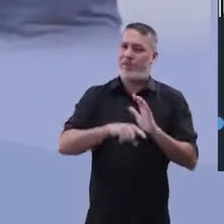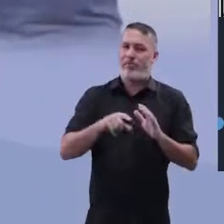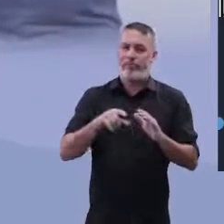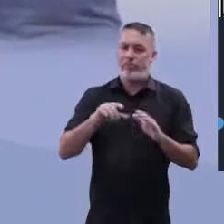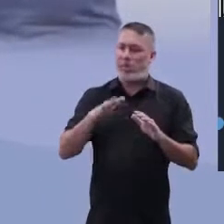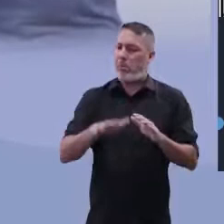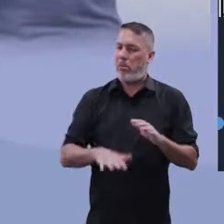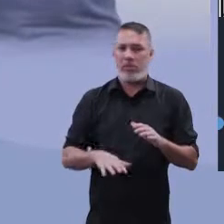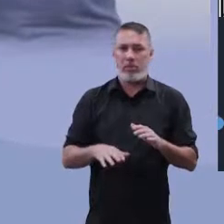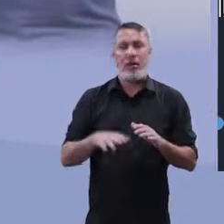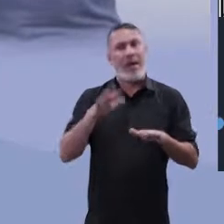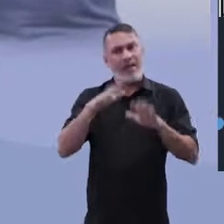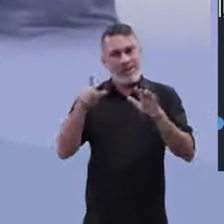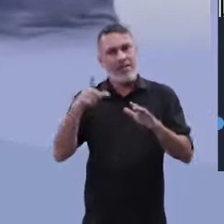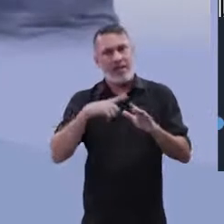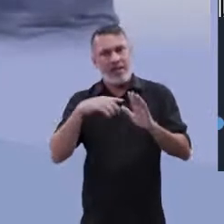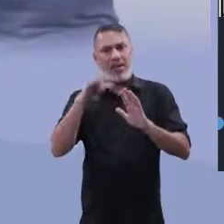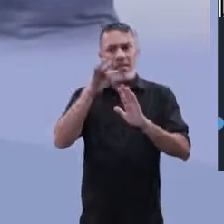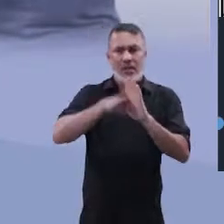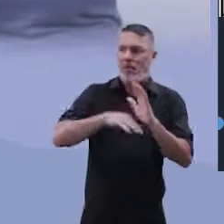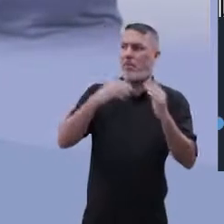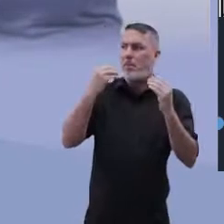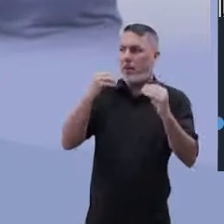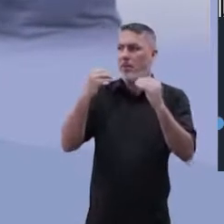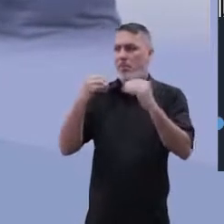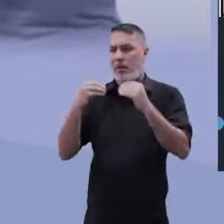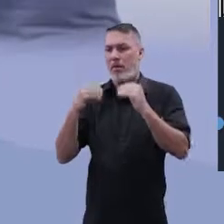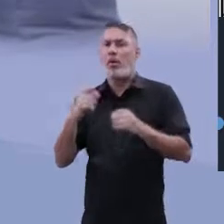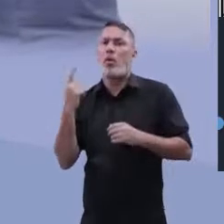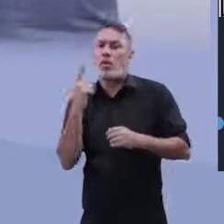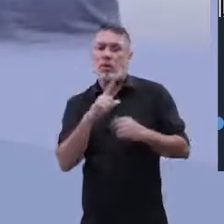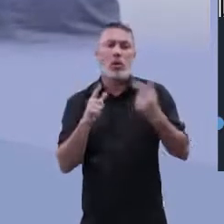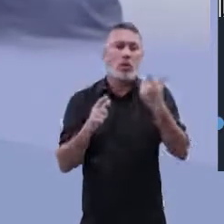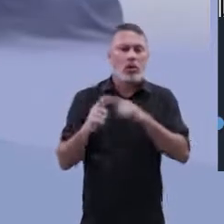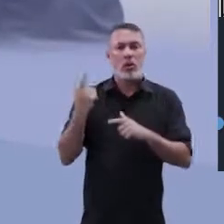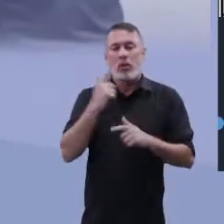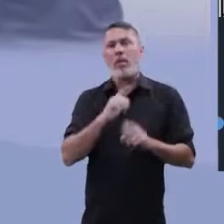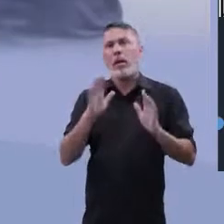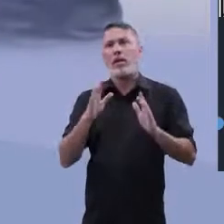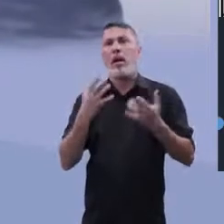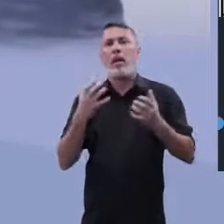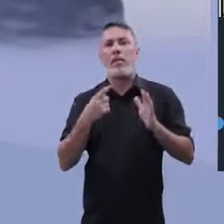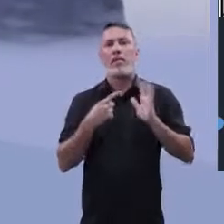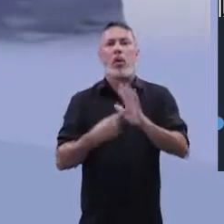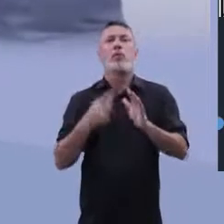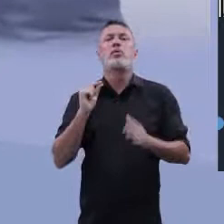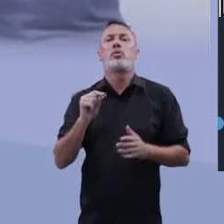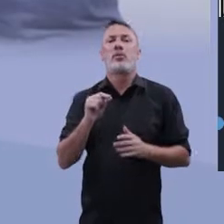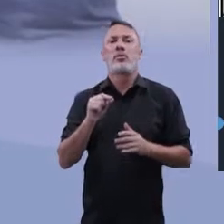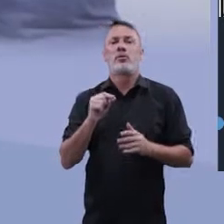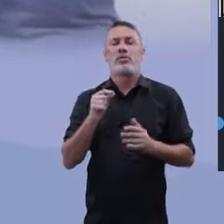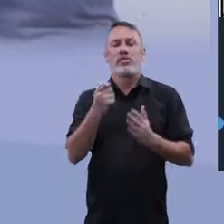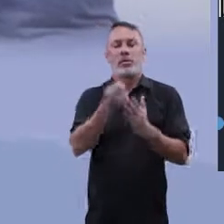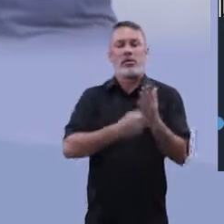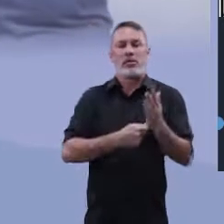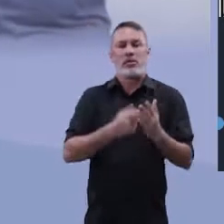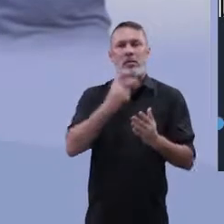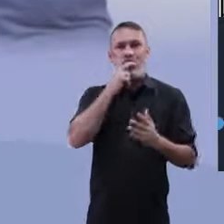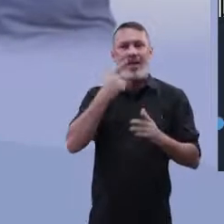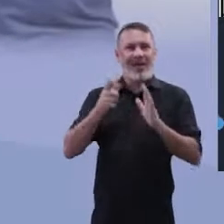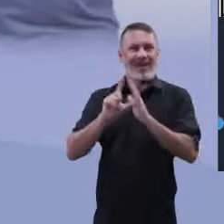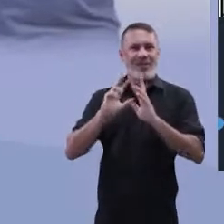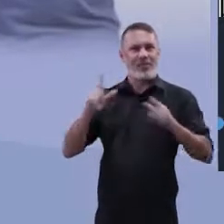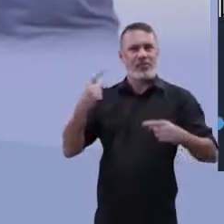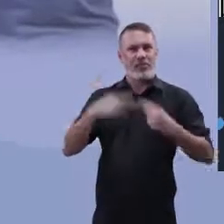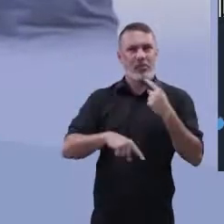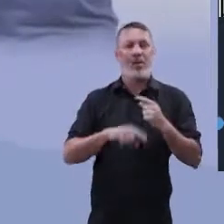que o texto dele tem mais partes ali, né, ele consegue pelo menos mostrar o que ele quer falar, diferente